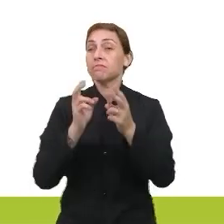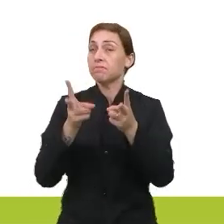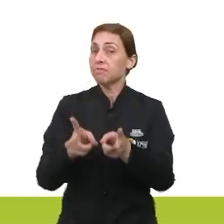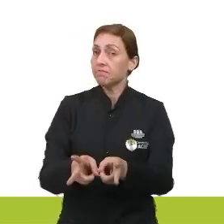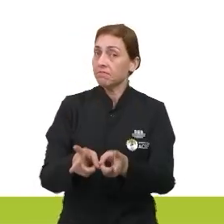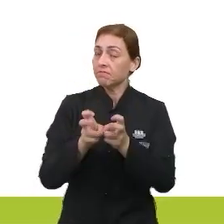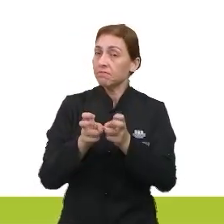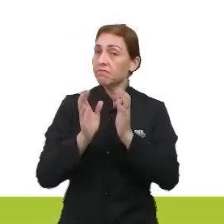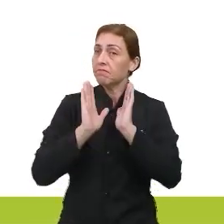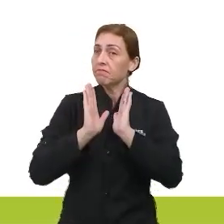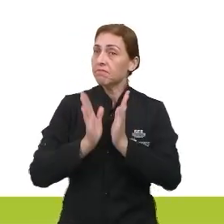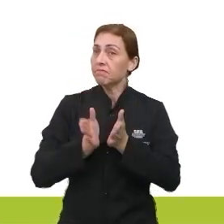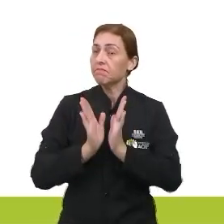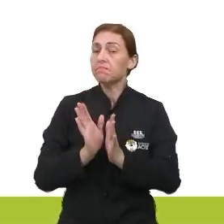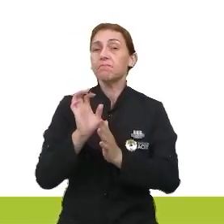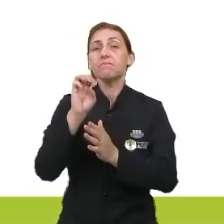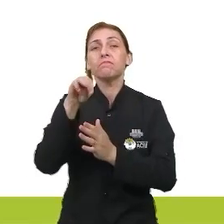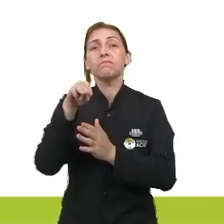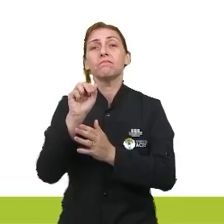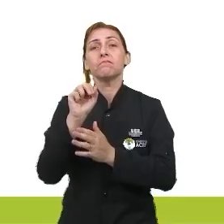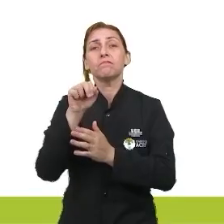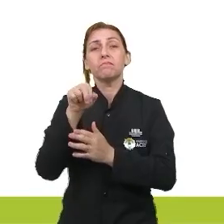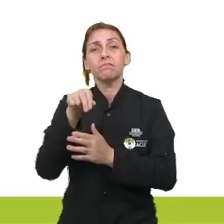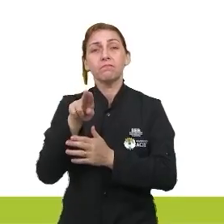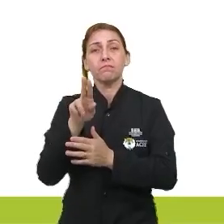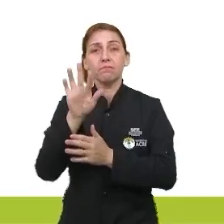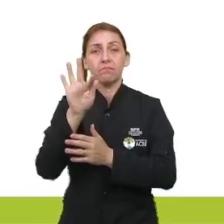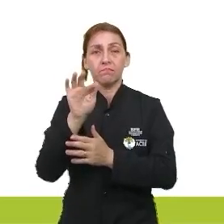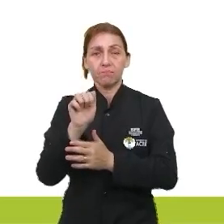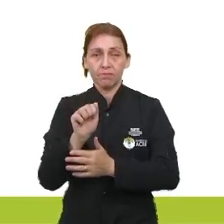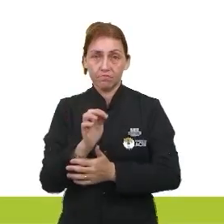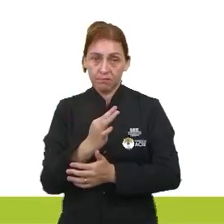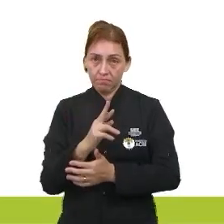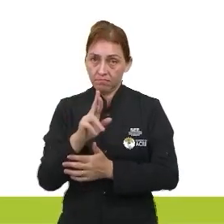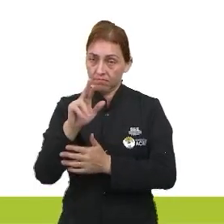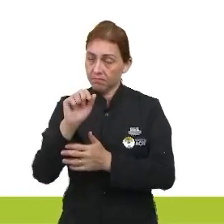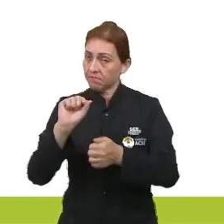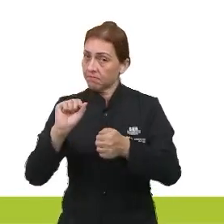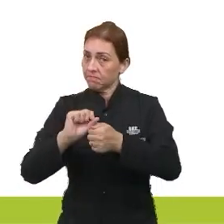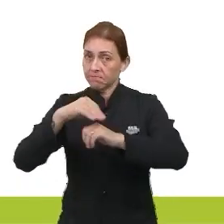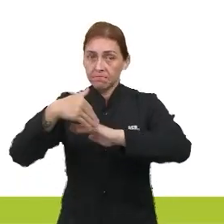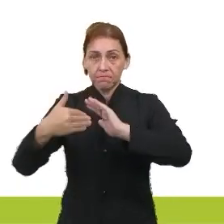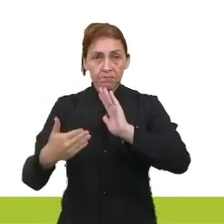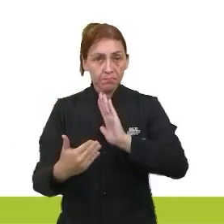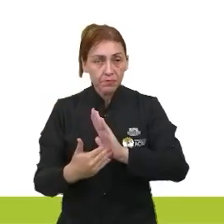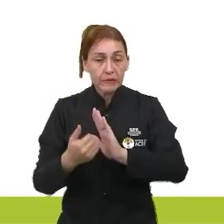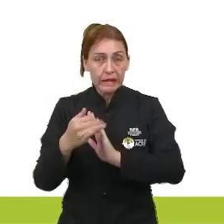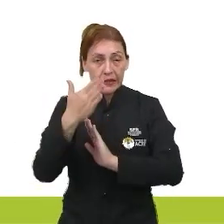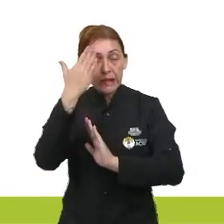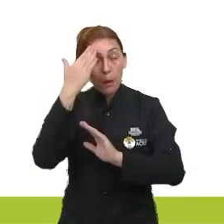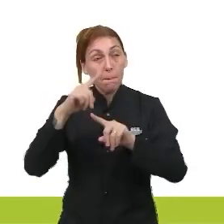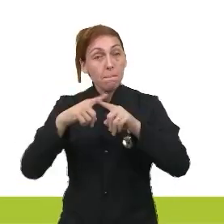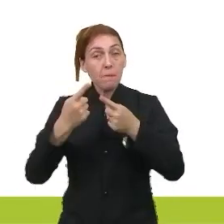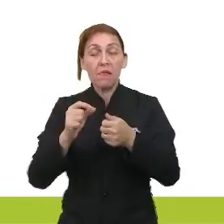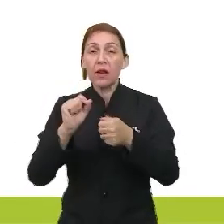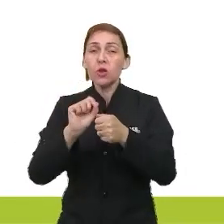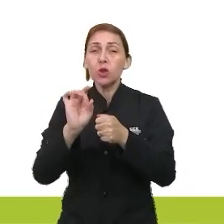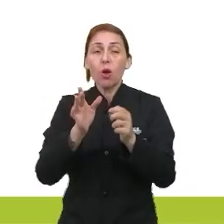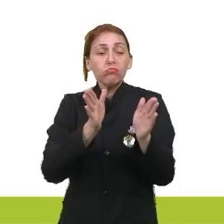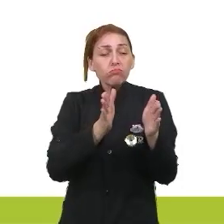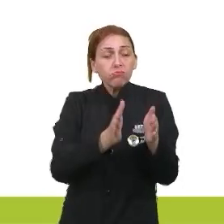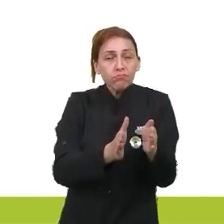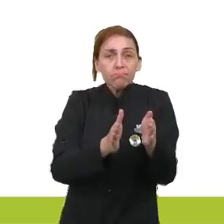Percebe? Já na manufatura, ele não faz o produto inteiro, mesmo que ele soubesse fazer. Ele executa uma etapa